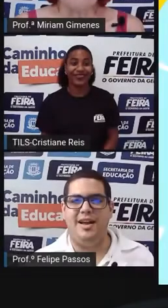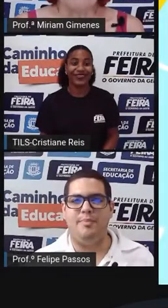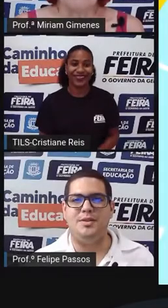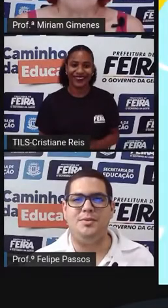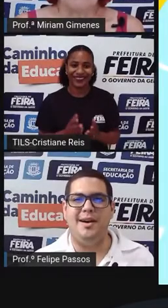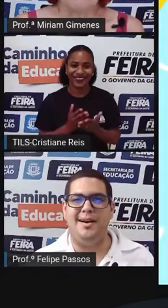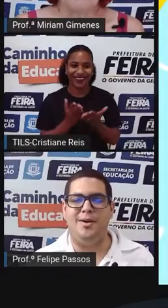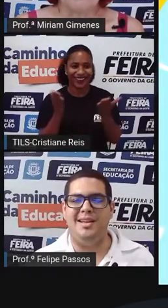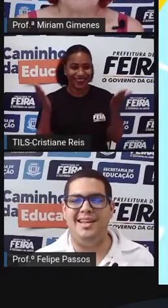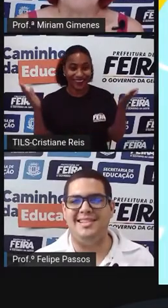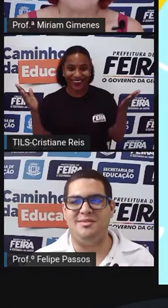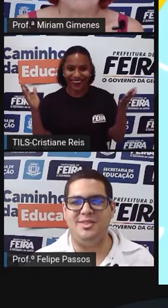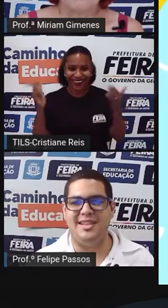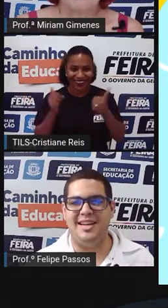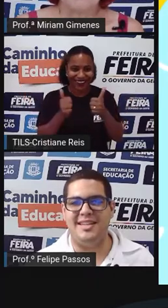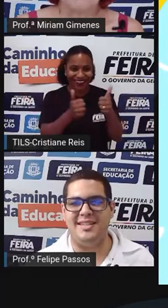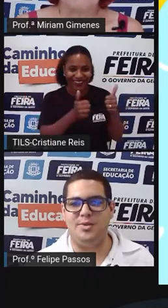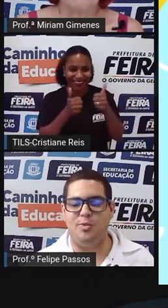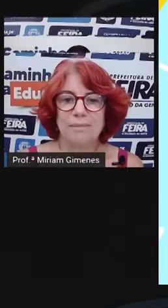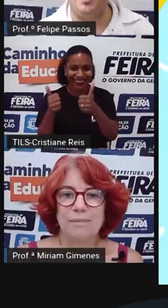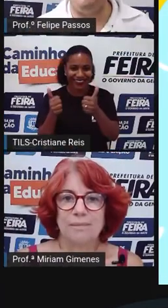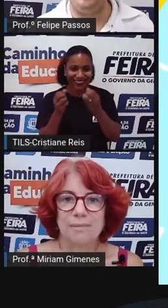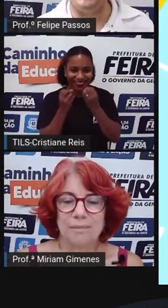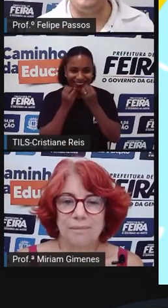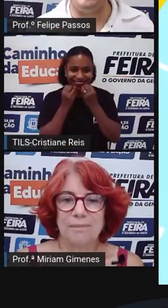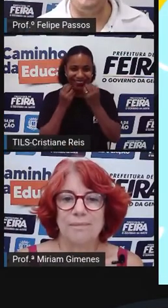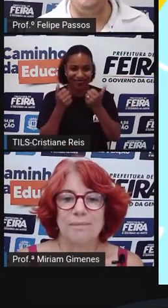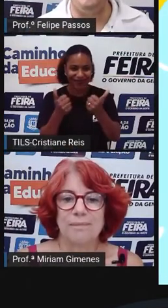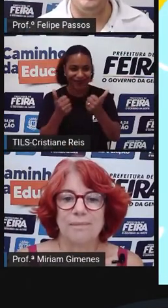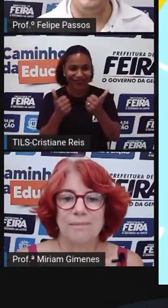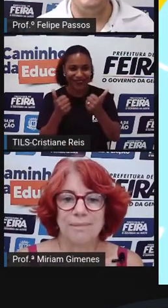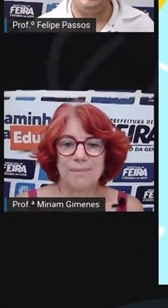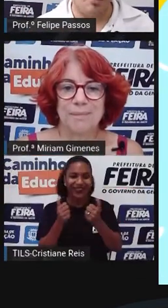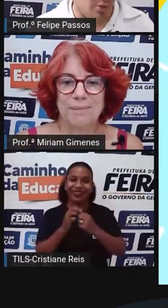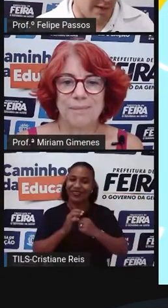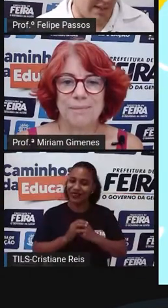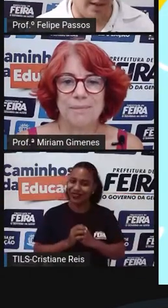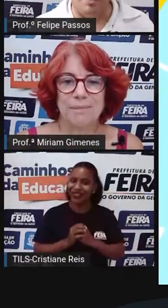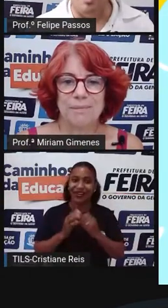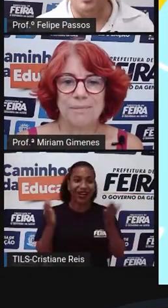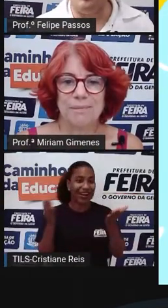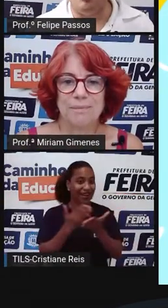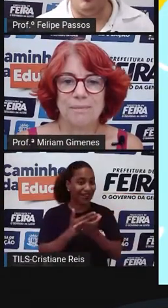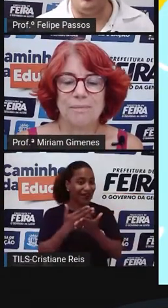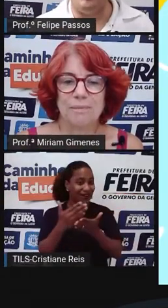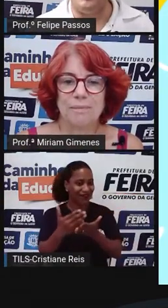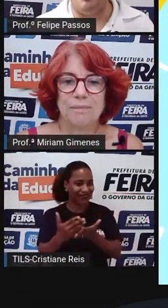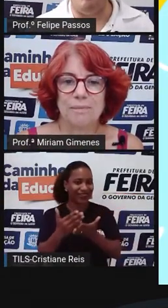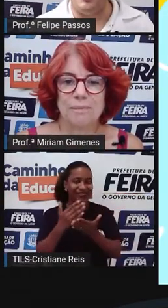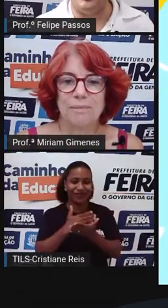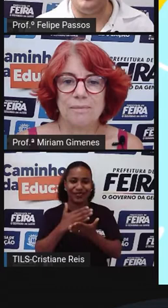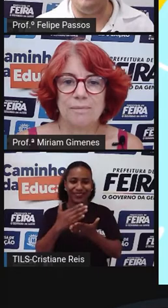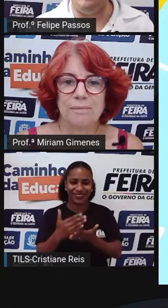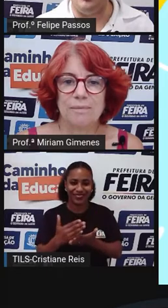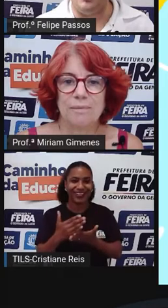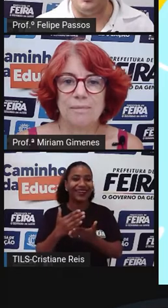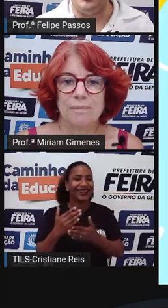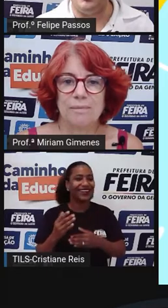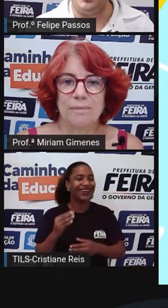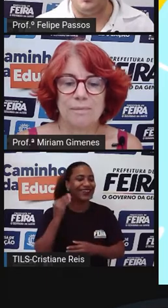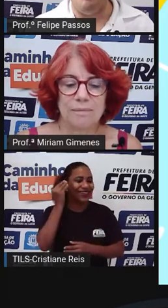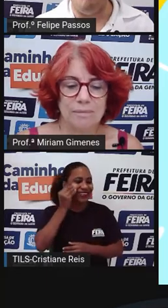Fala pessoal, beleza com vocês? Tudo bem? Tudo certinho? Estamos começando aqui mais um momento Saberes e